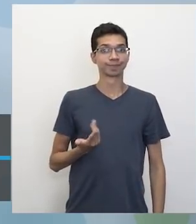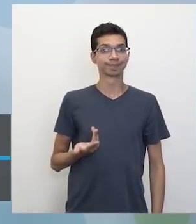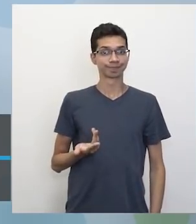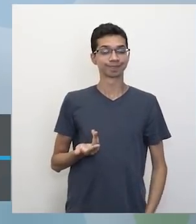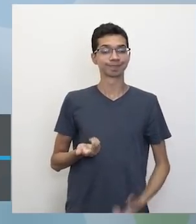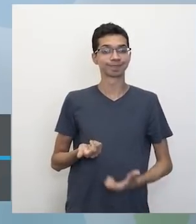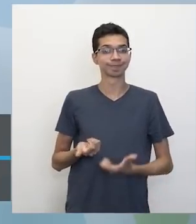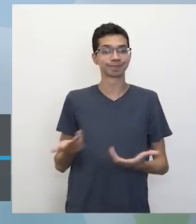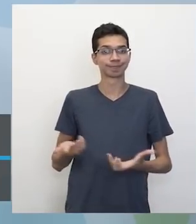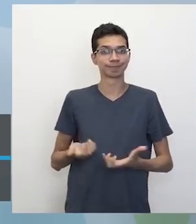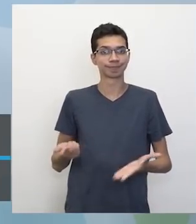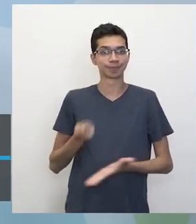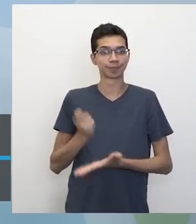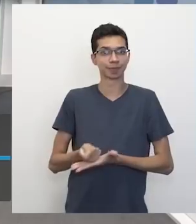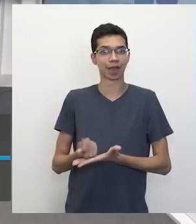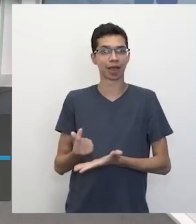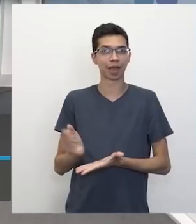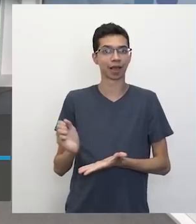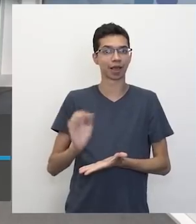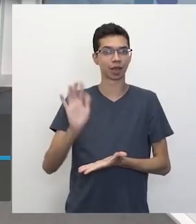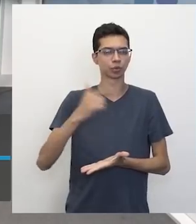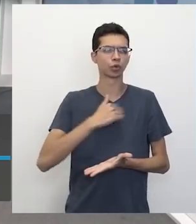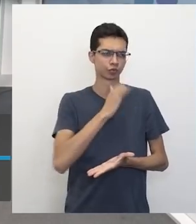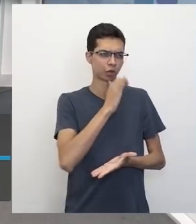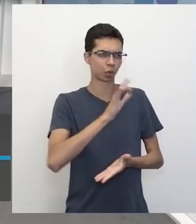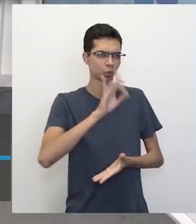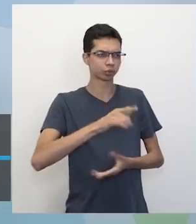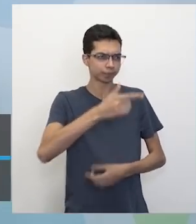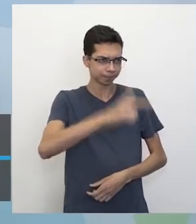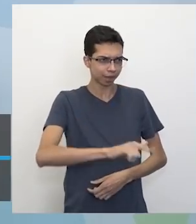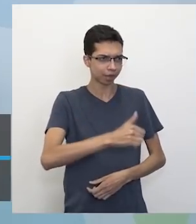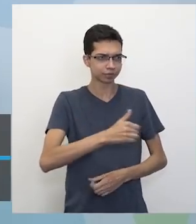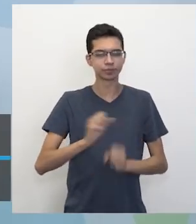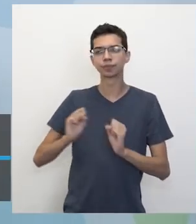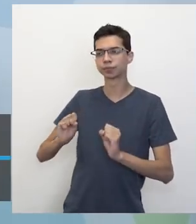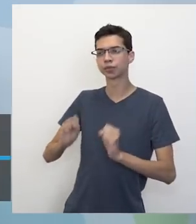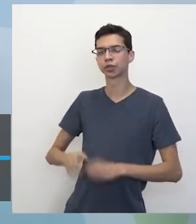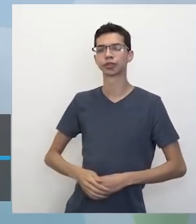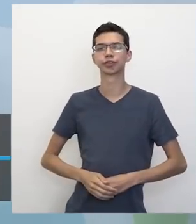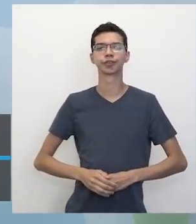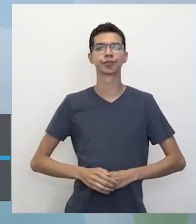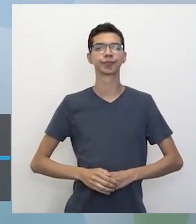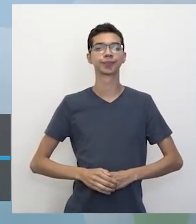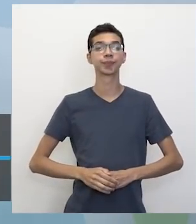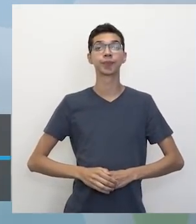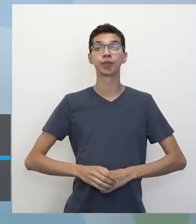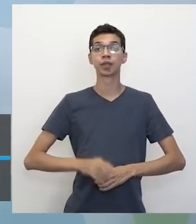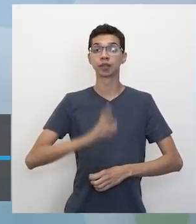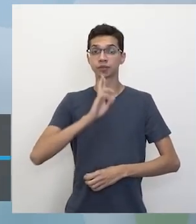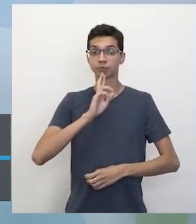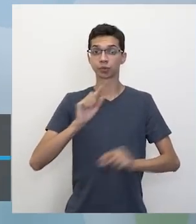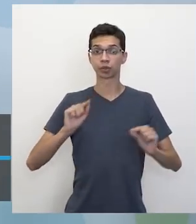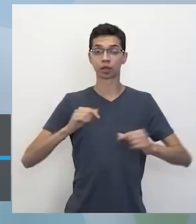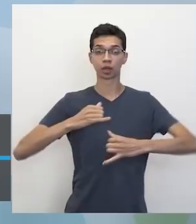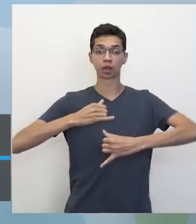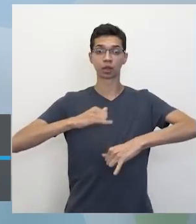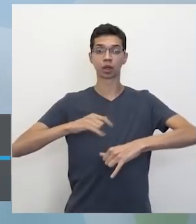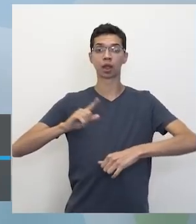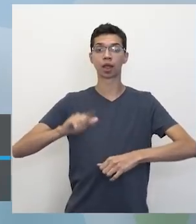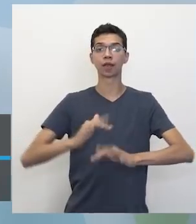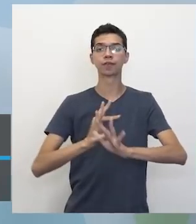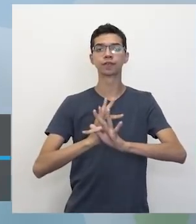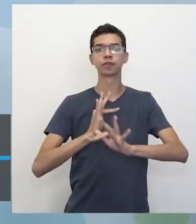Mas eu queria ler mais uma aqui, pode? Pode, tá. Deixa. Da escola Zita Godoy, Rio Claro, né? Energia é uma grandeza física que